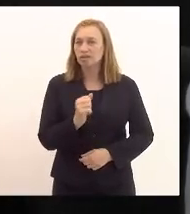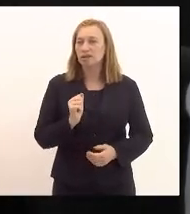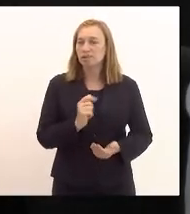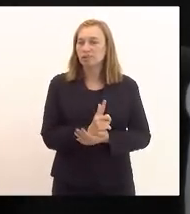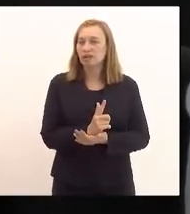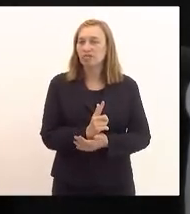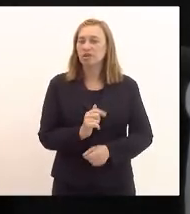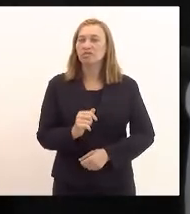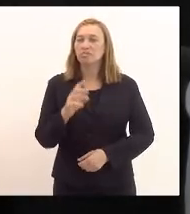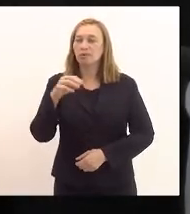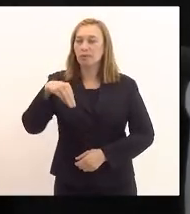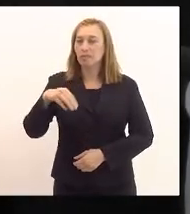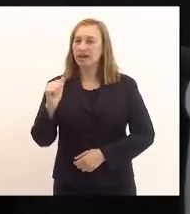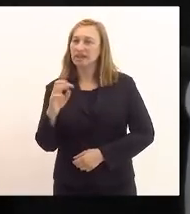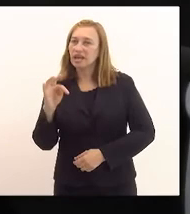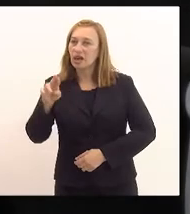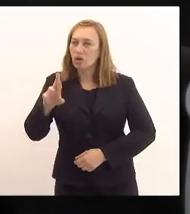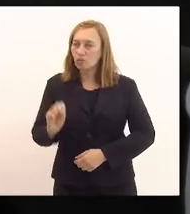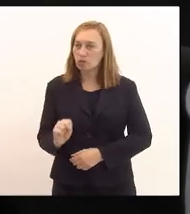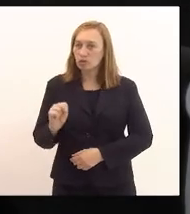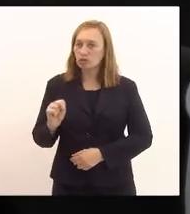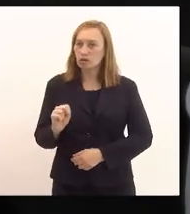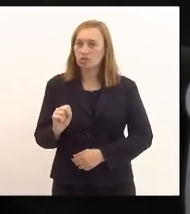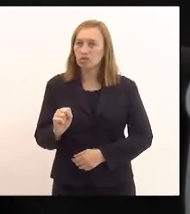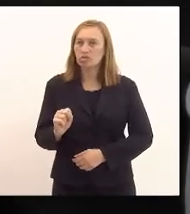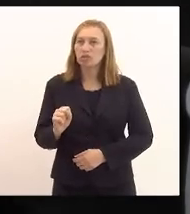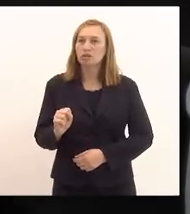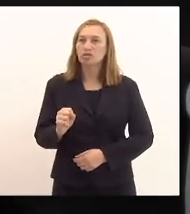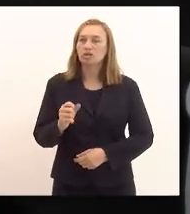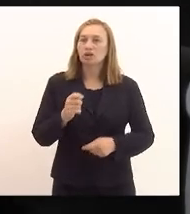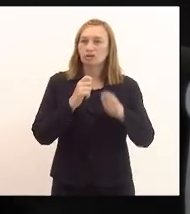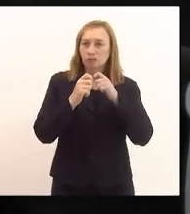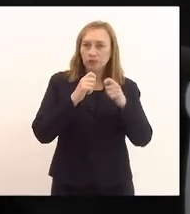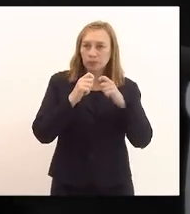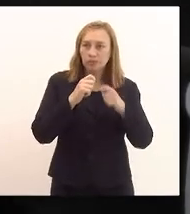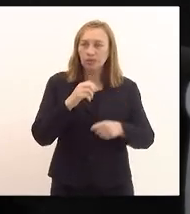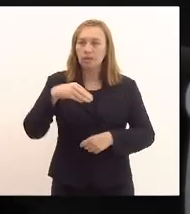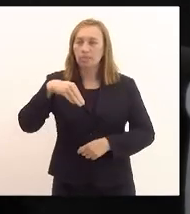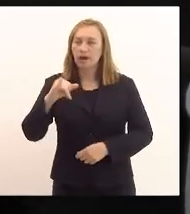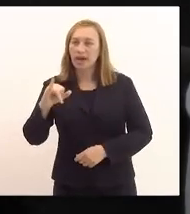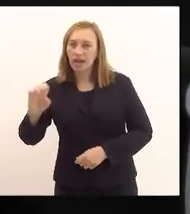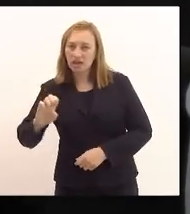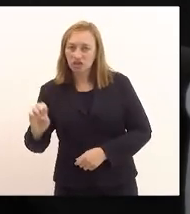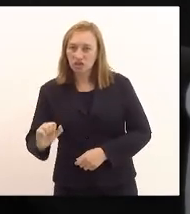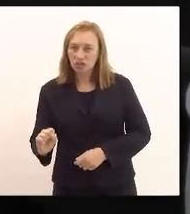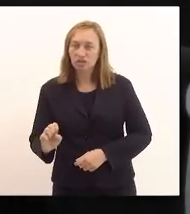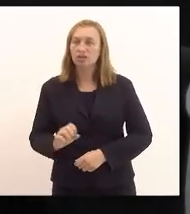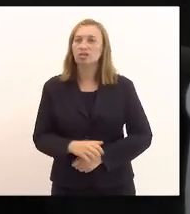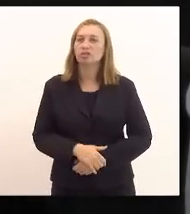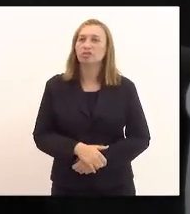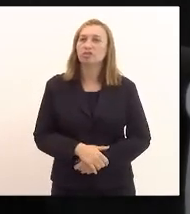Mateus Salomão assessor de imprensa da amaerj